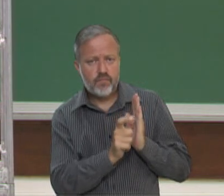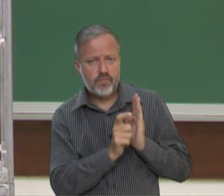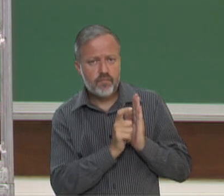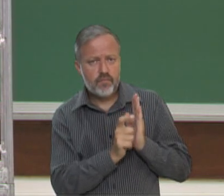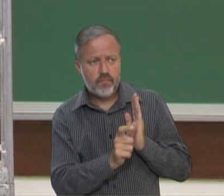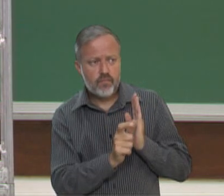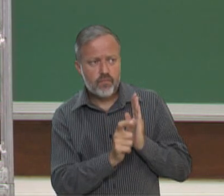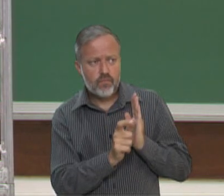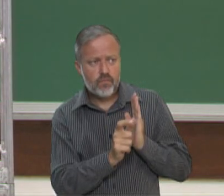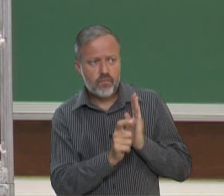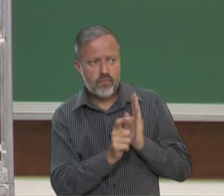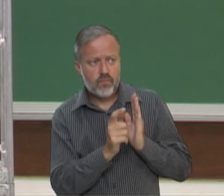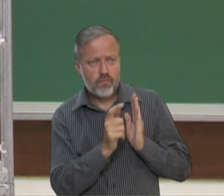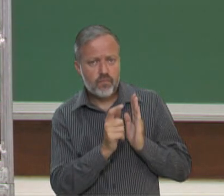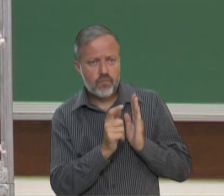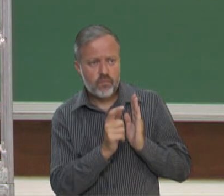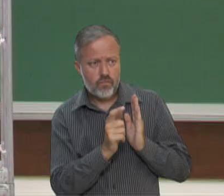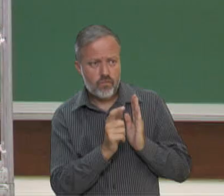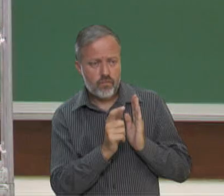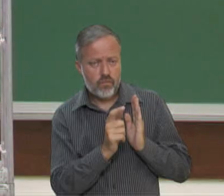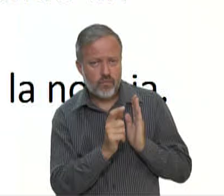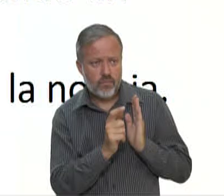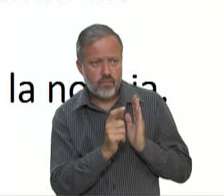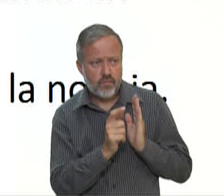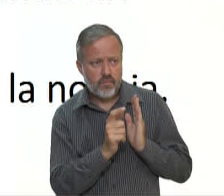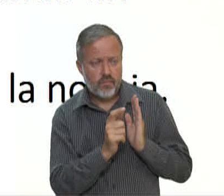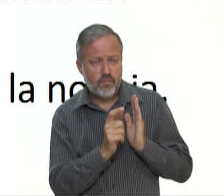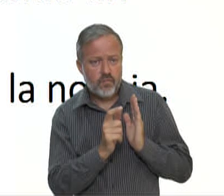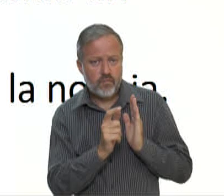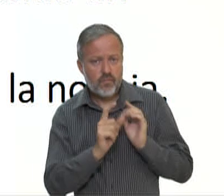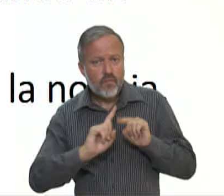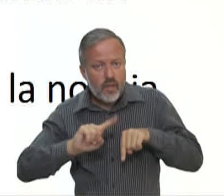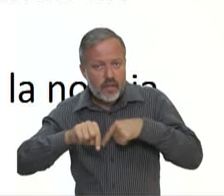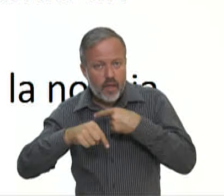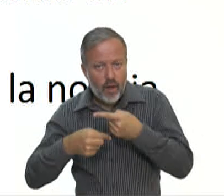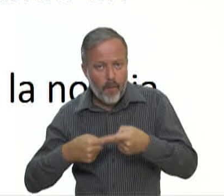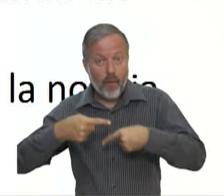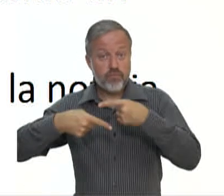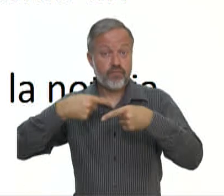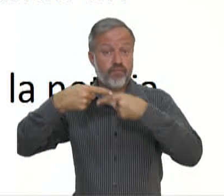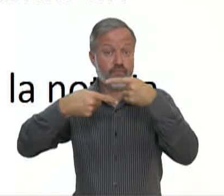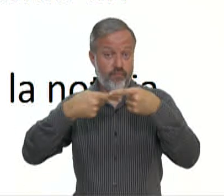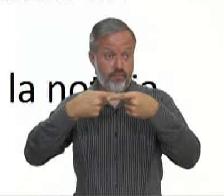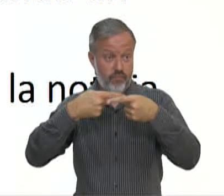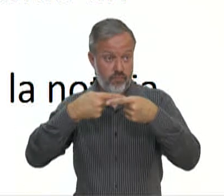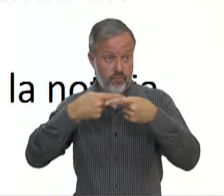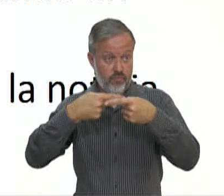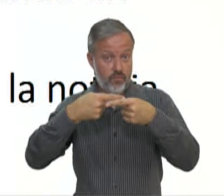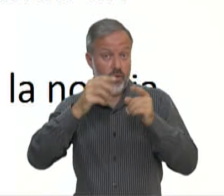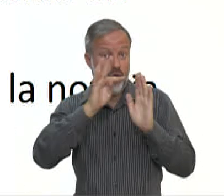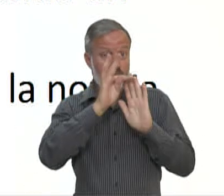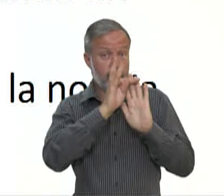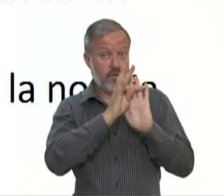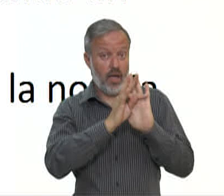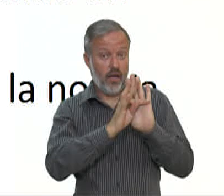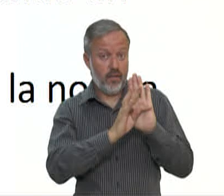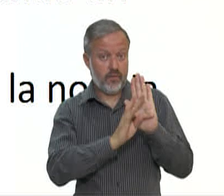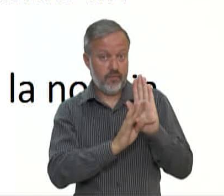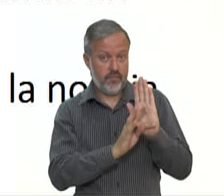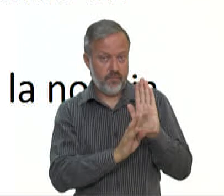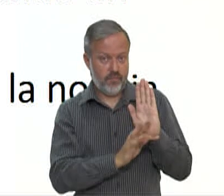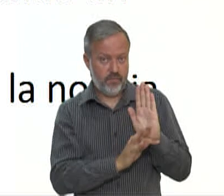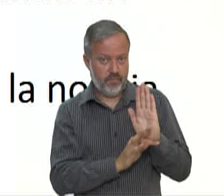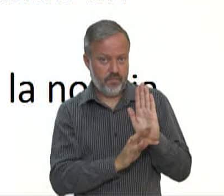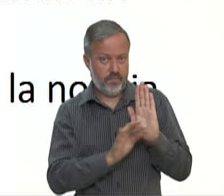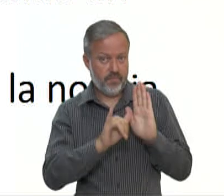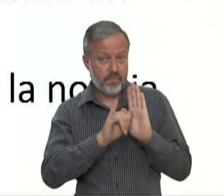que começa o corpo do texto, ok? Desarrollo o cuerpo, o texto da